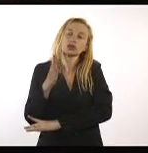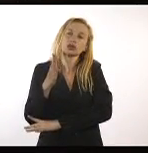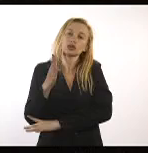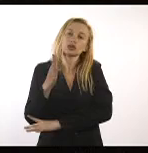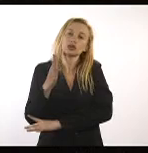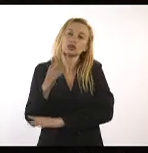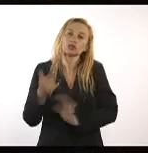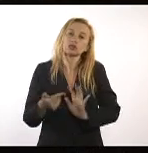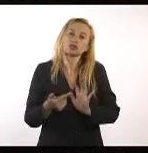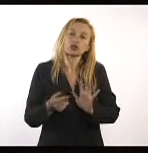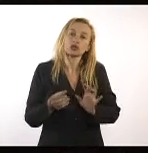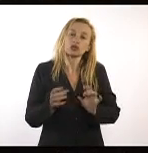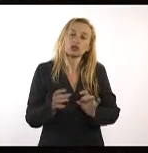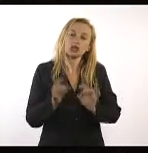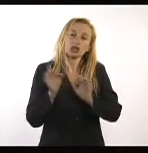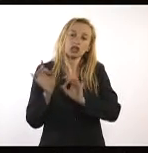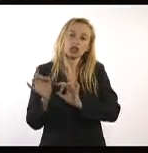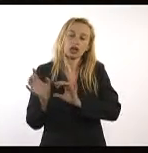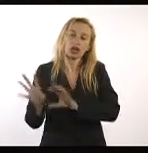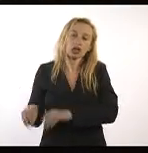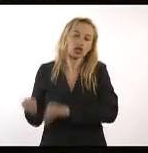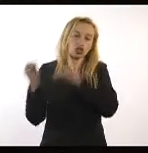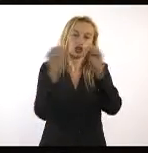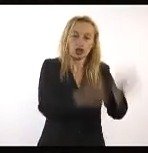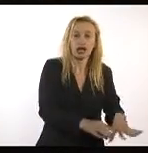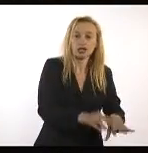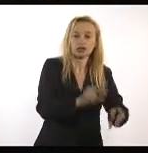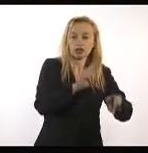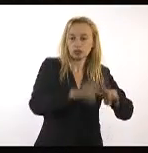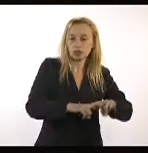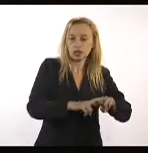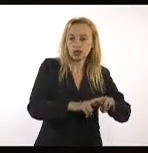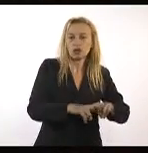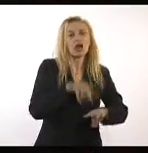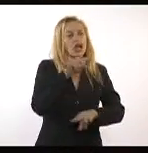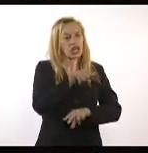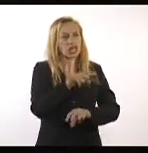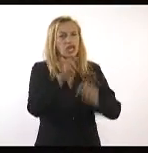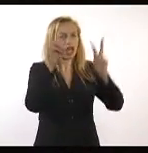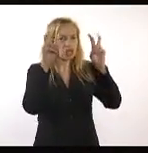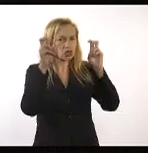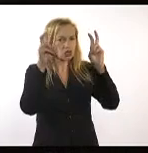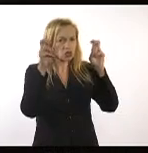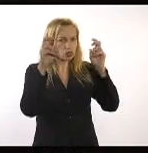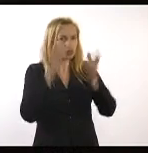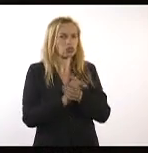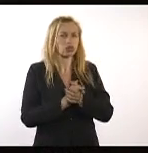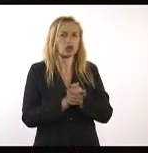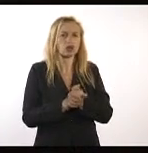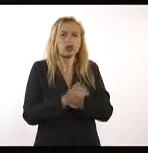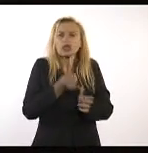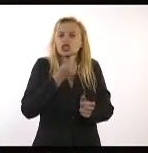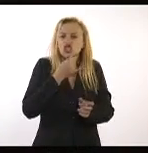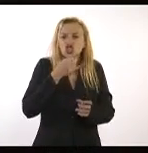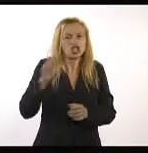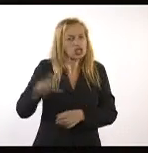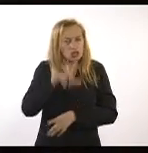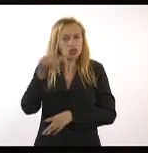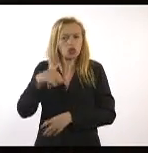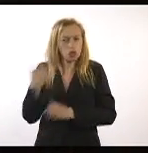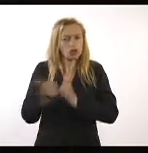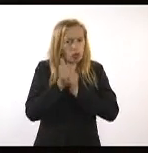prisões nas penitenciárias é aquela matéria causou uma comoção nacional nós